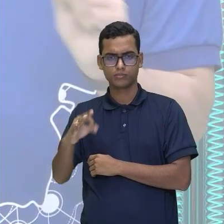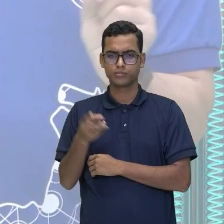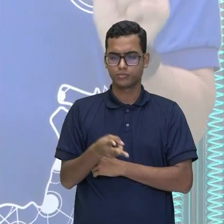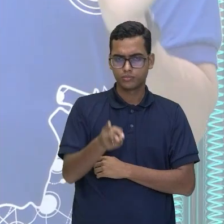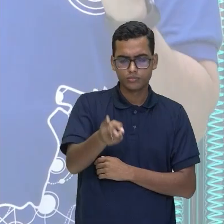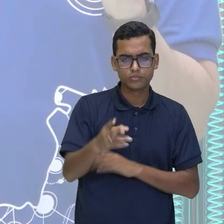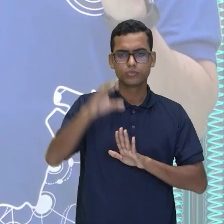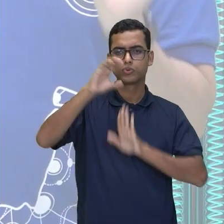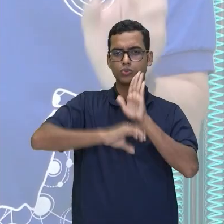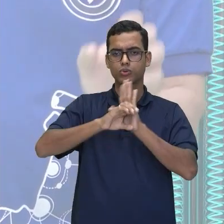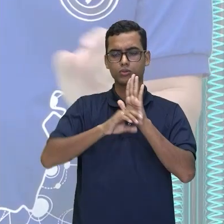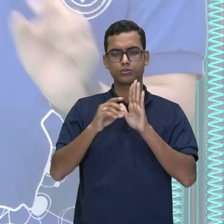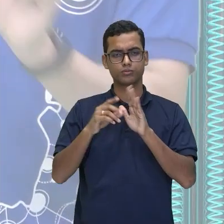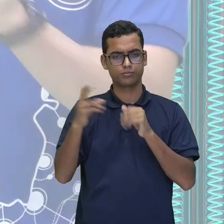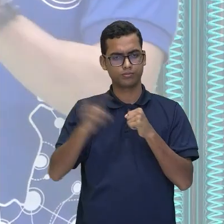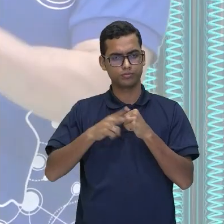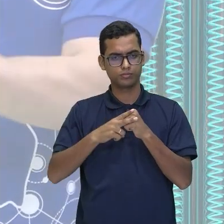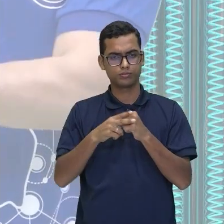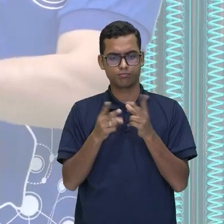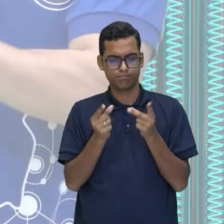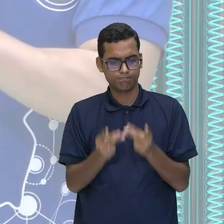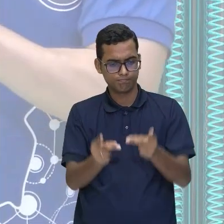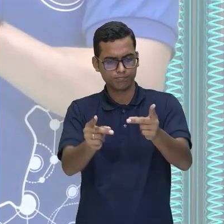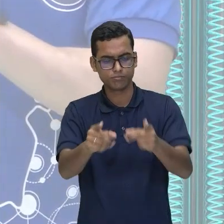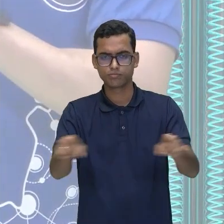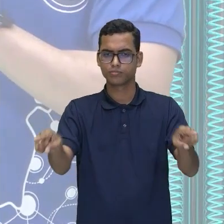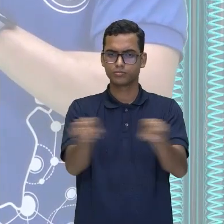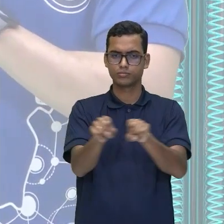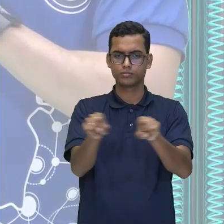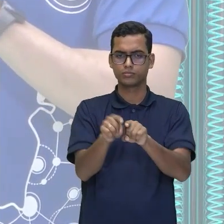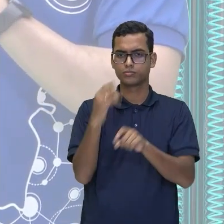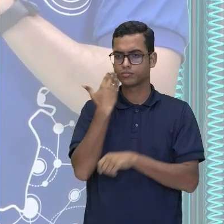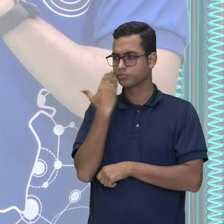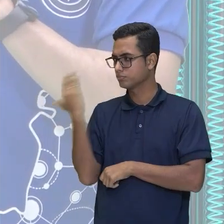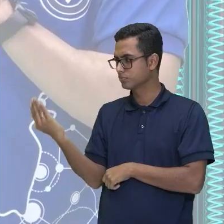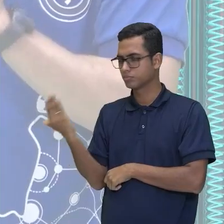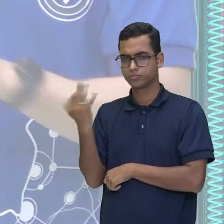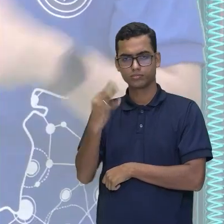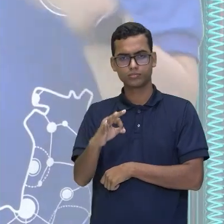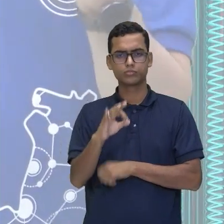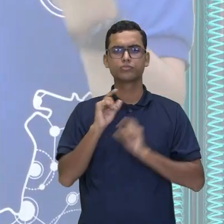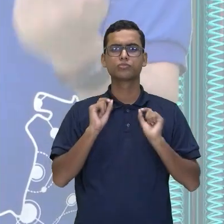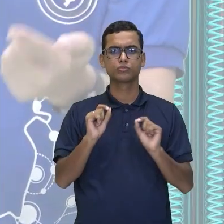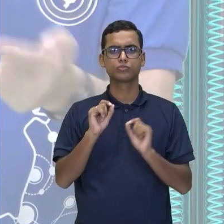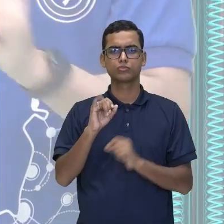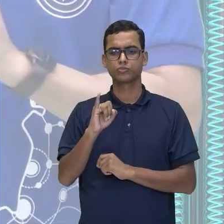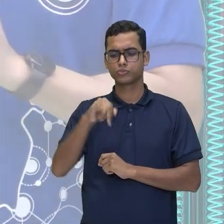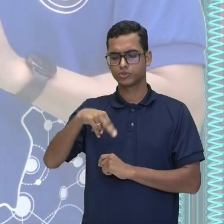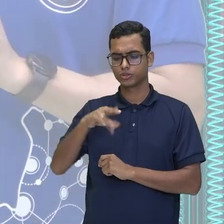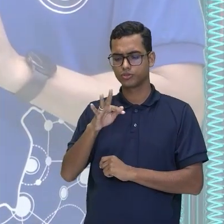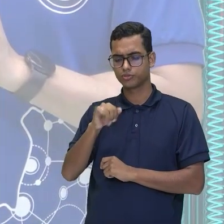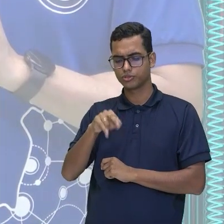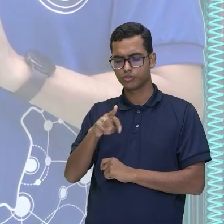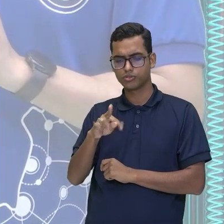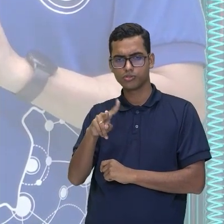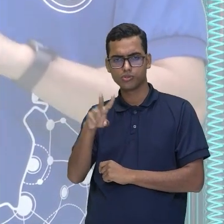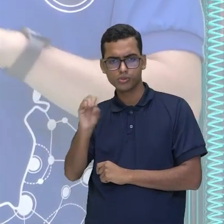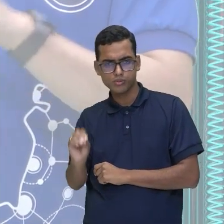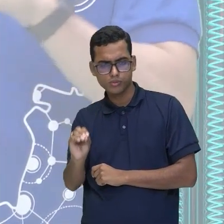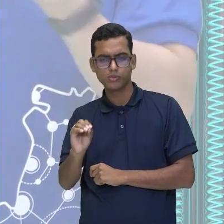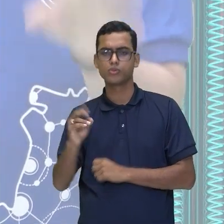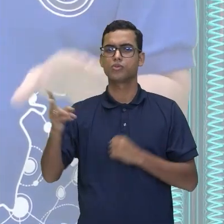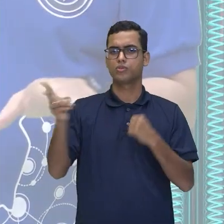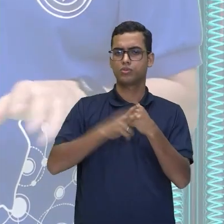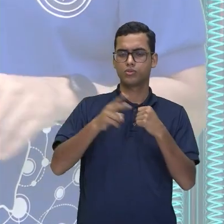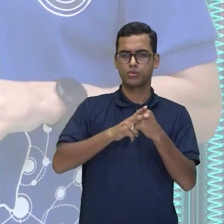tiver a construção verbo modal can, mais verbo principal no infinitivo. O que é infinitivo? Quando o verbo ainda não foi conjugado, tá certo?